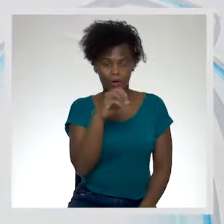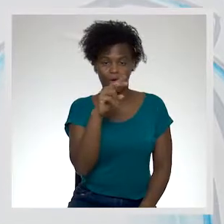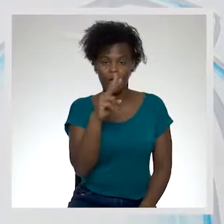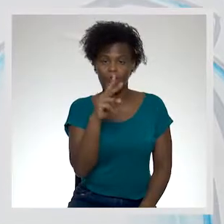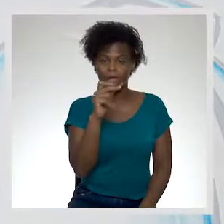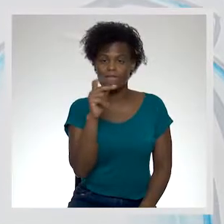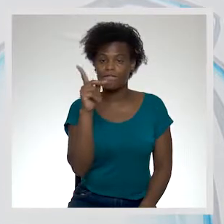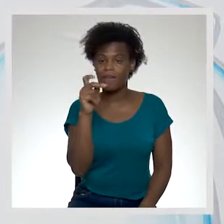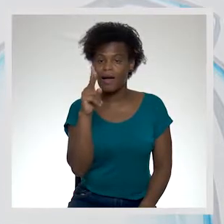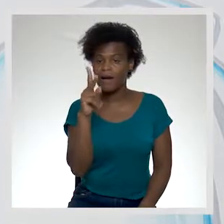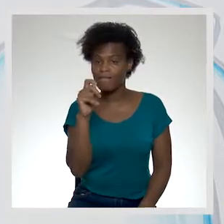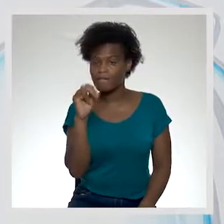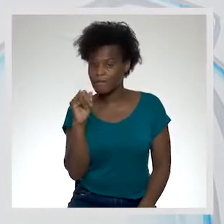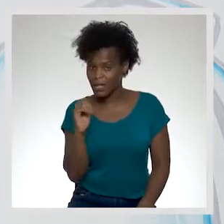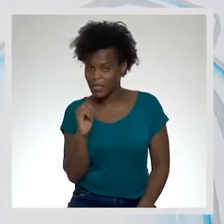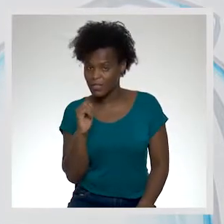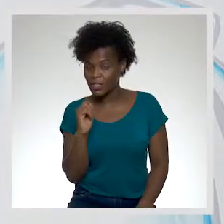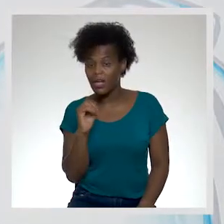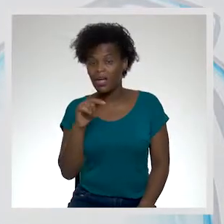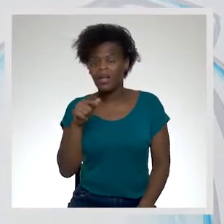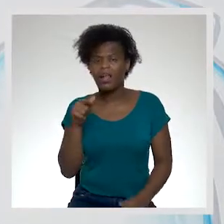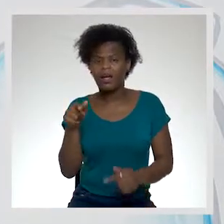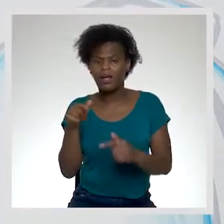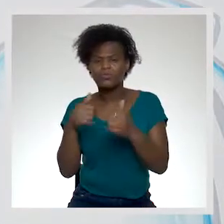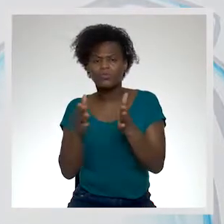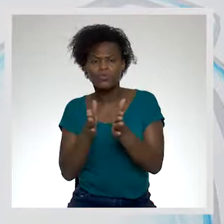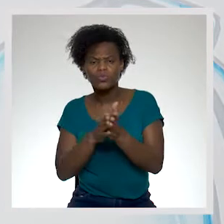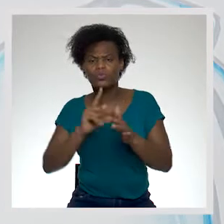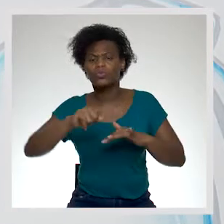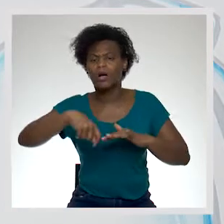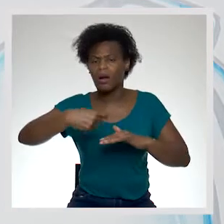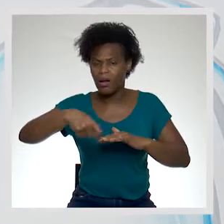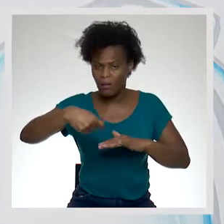energéticos renováveis, é todo o recurso